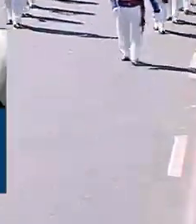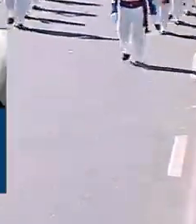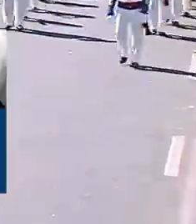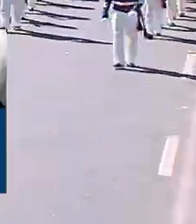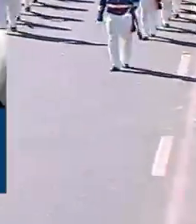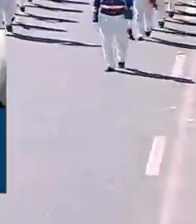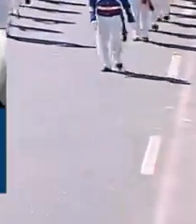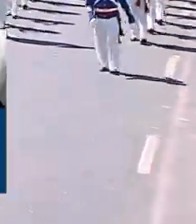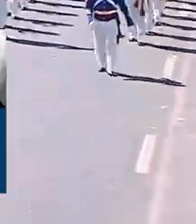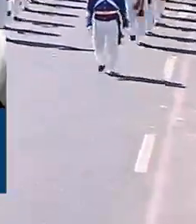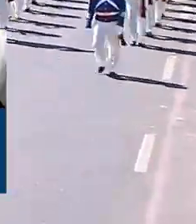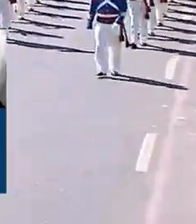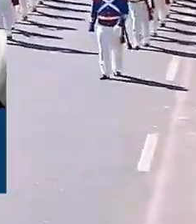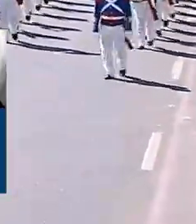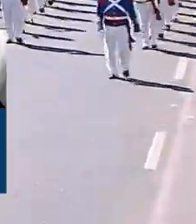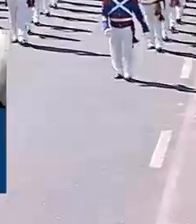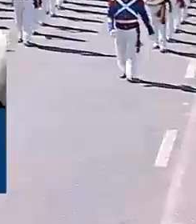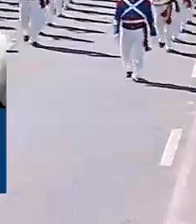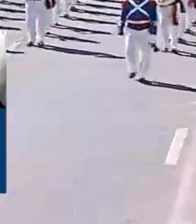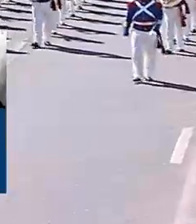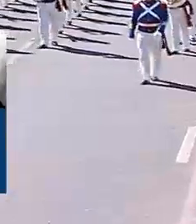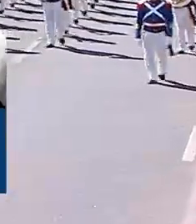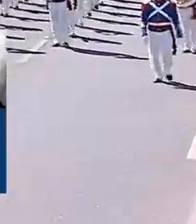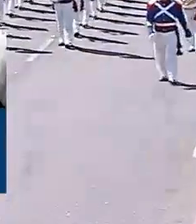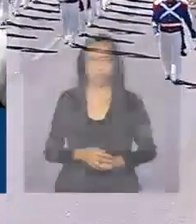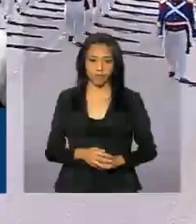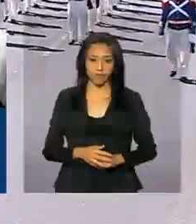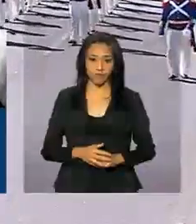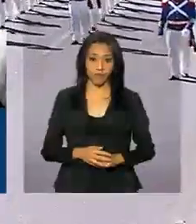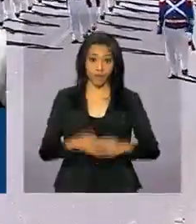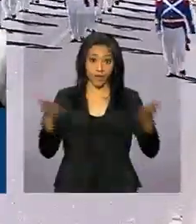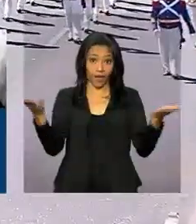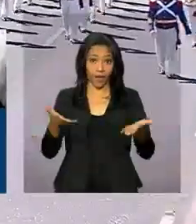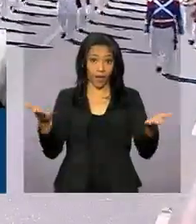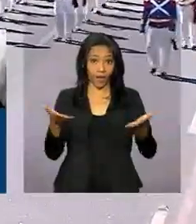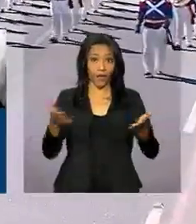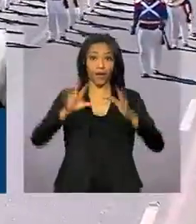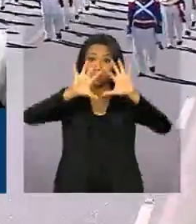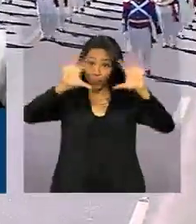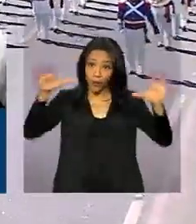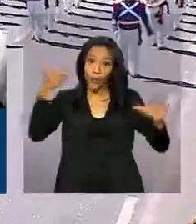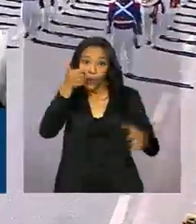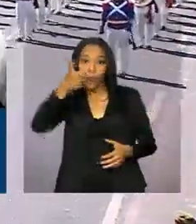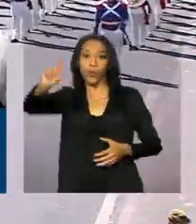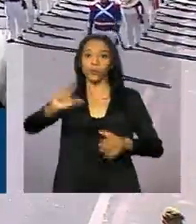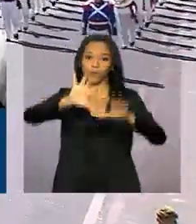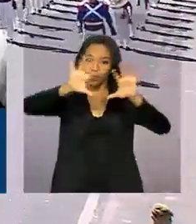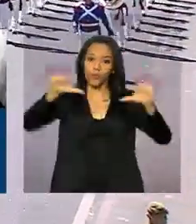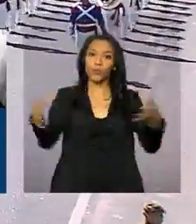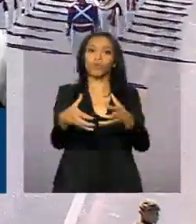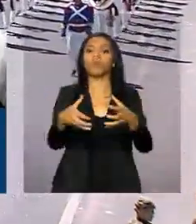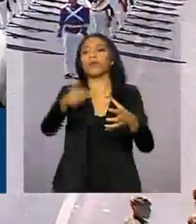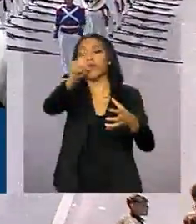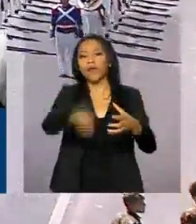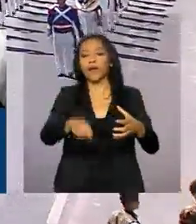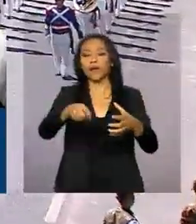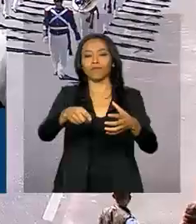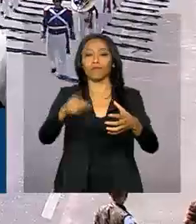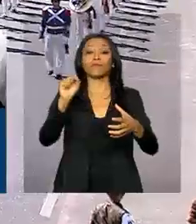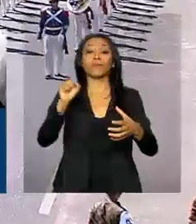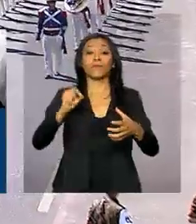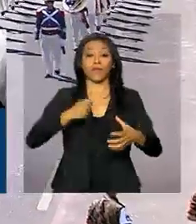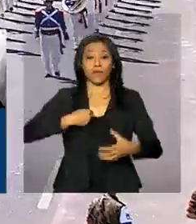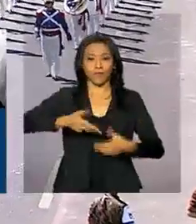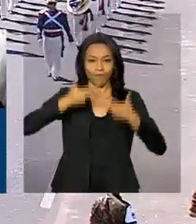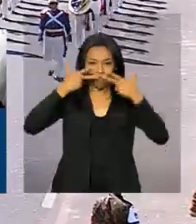já estamos começando aqui com a parte do Exército no desfile, é isso mesmo? É, então inicia o desfile